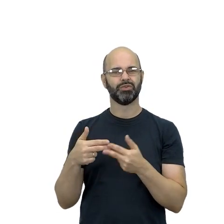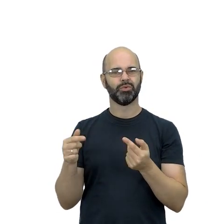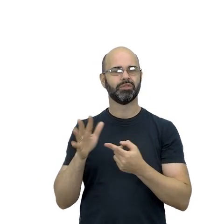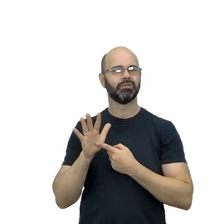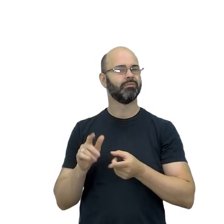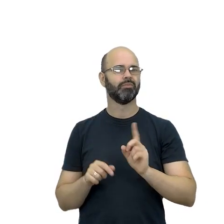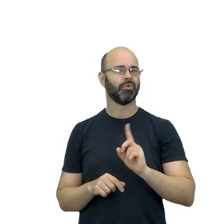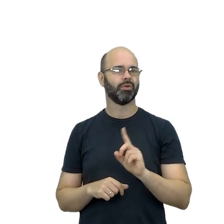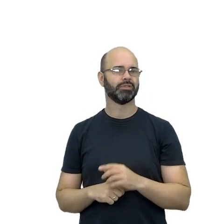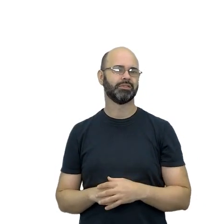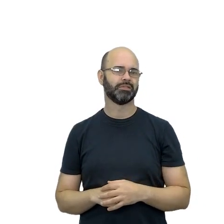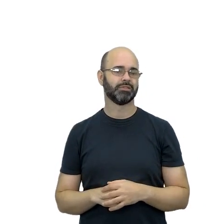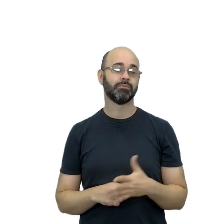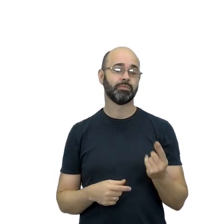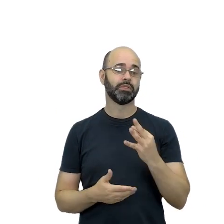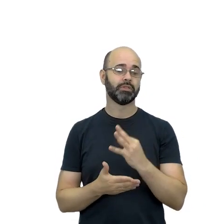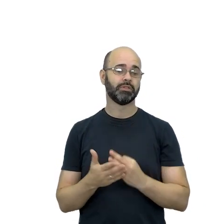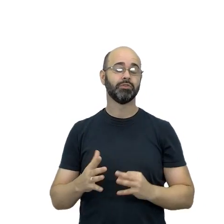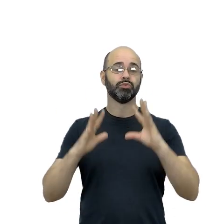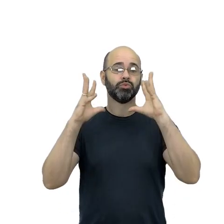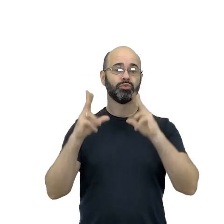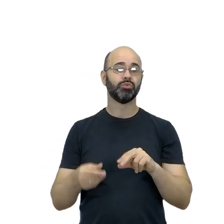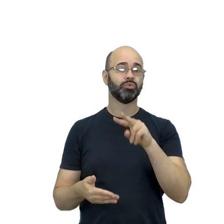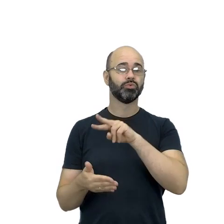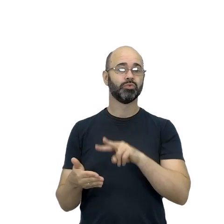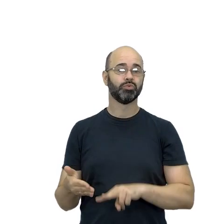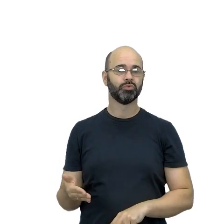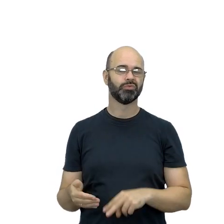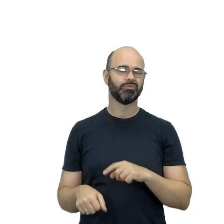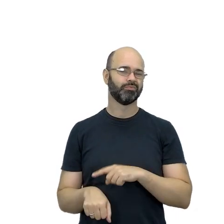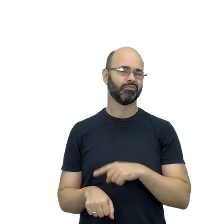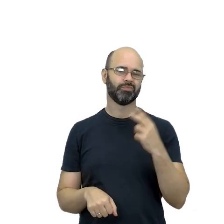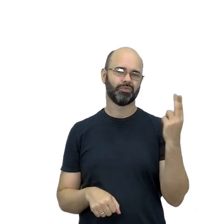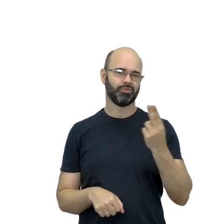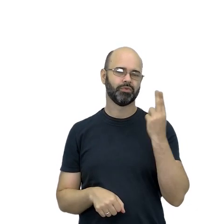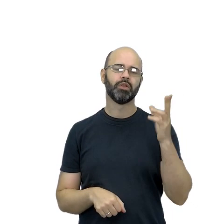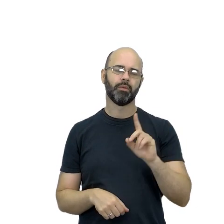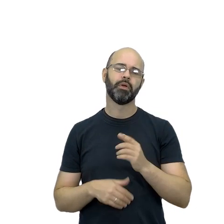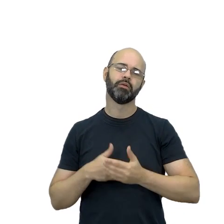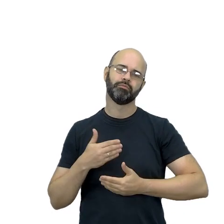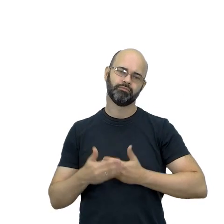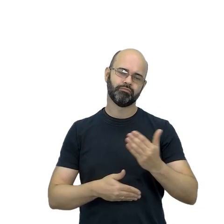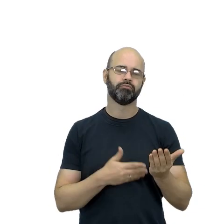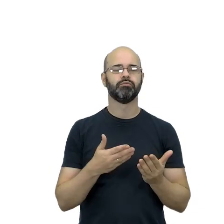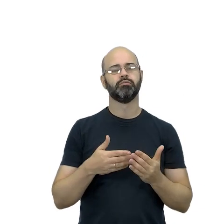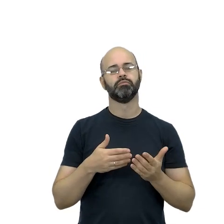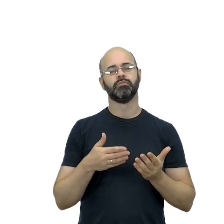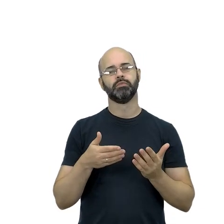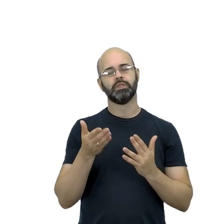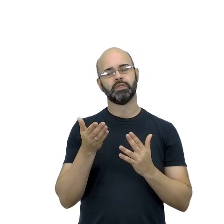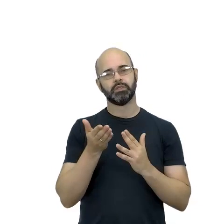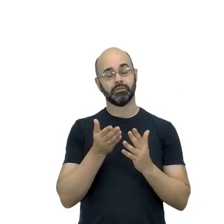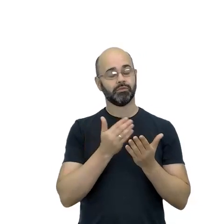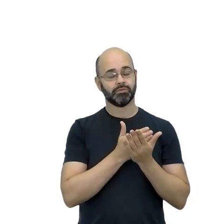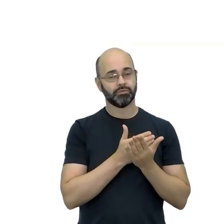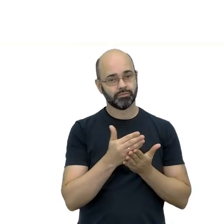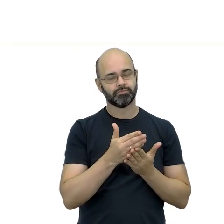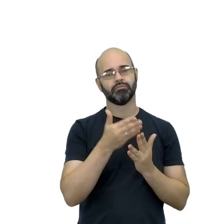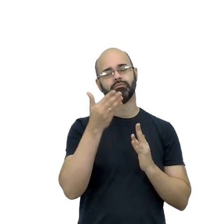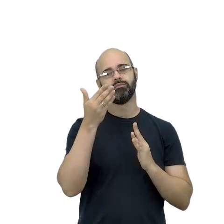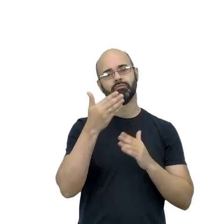dá para fazer a leitura completa do texto, mas a gente já observou que ele tem ali introdução, desenvolvimento e conclusão. Podemos seguir, por